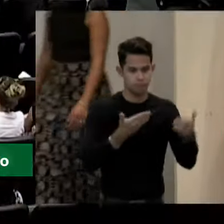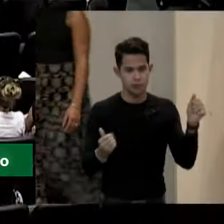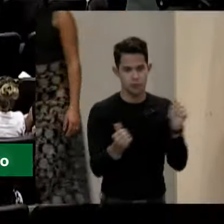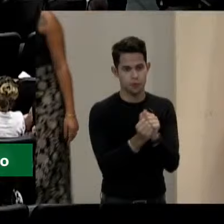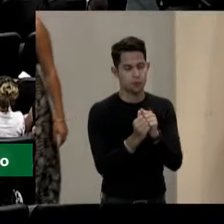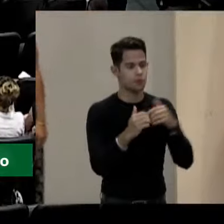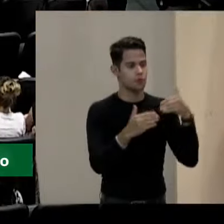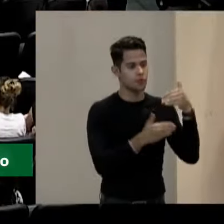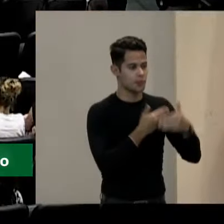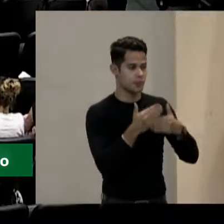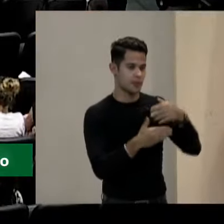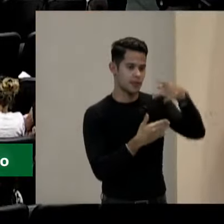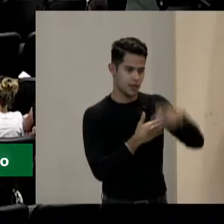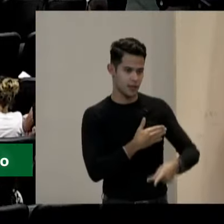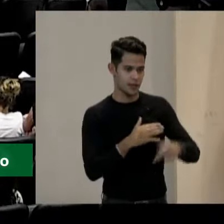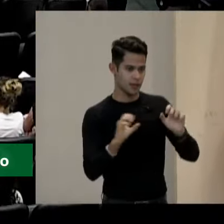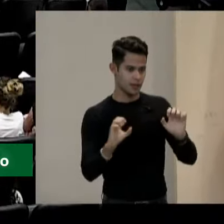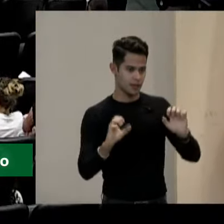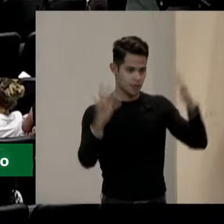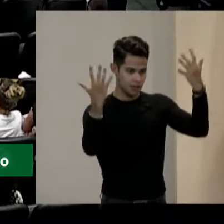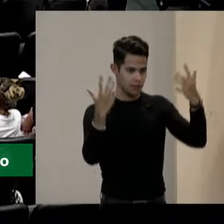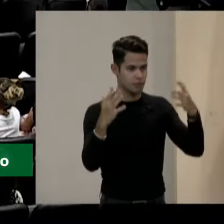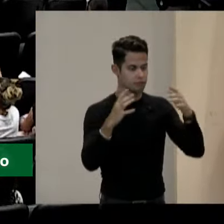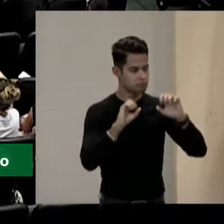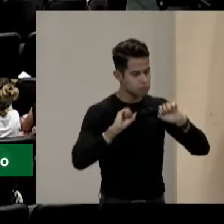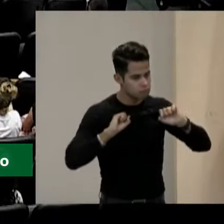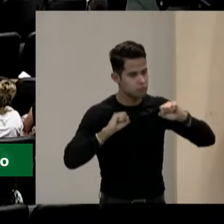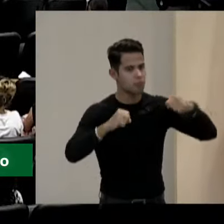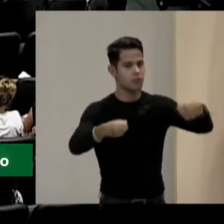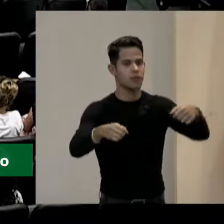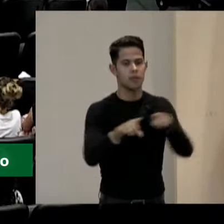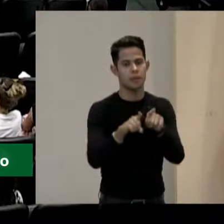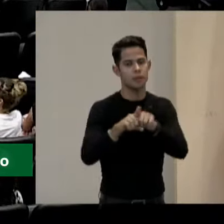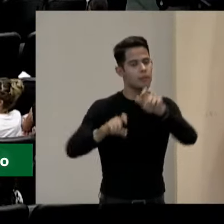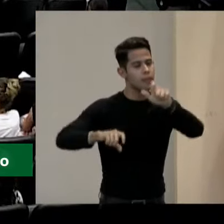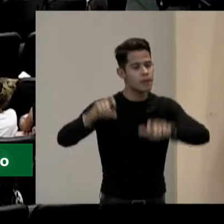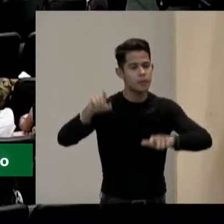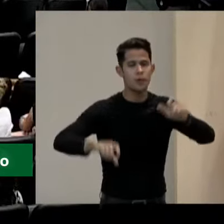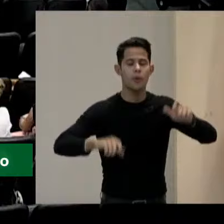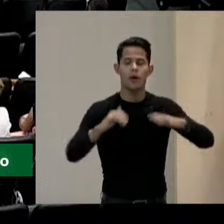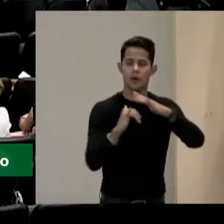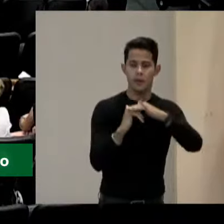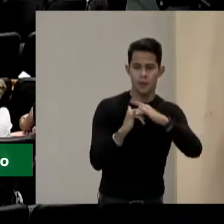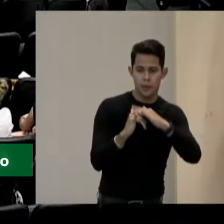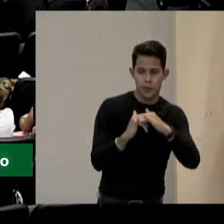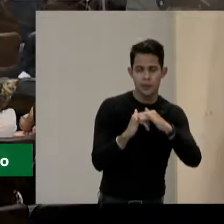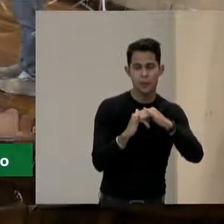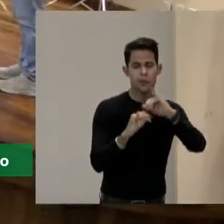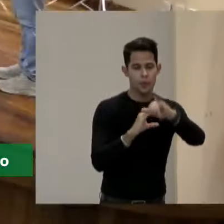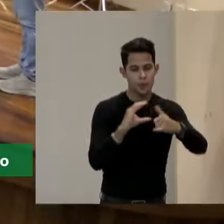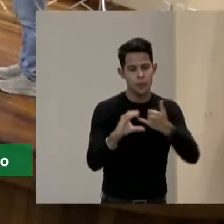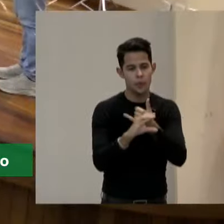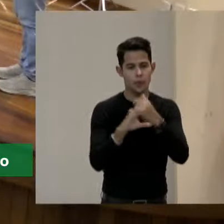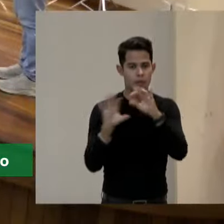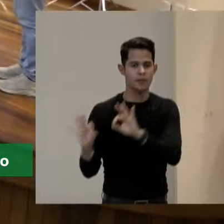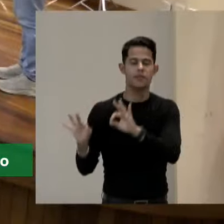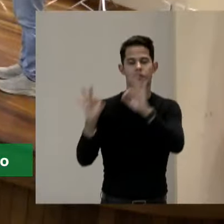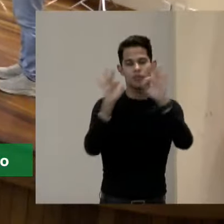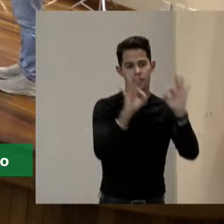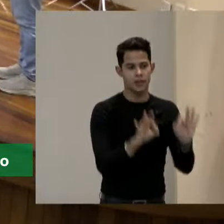processo, né, se dedicando, as pessoas que estão assistindo pelo canal da LESC no